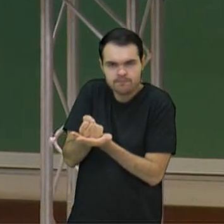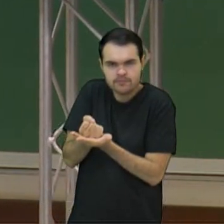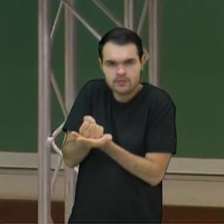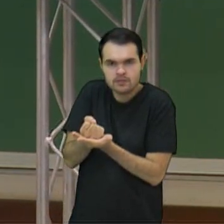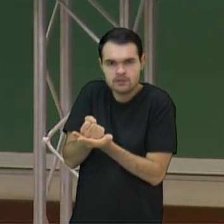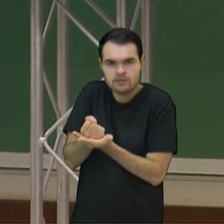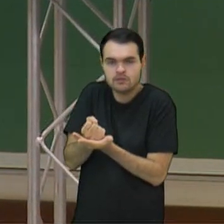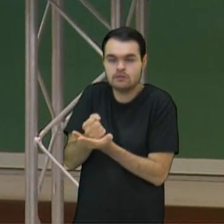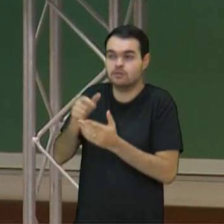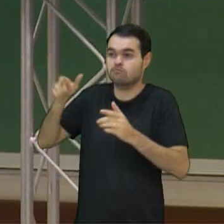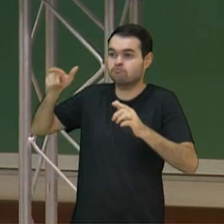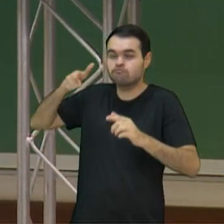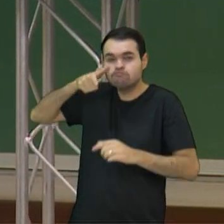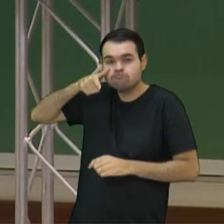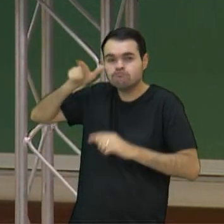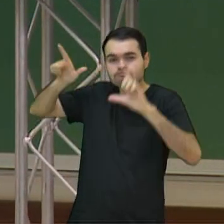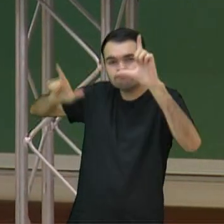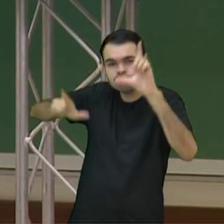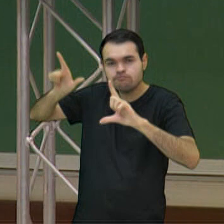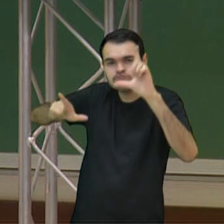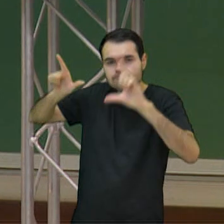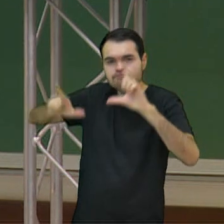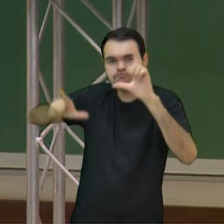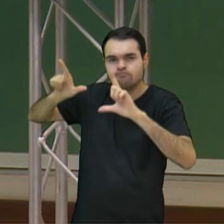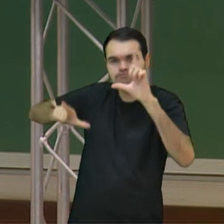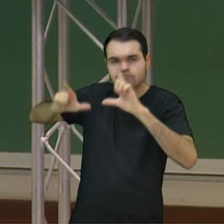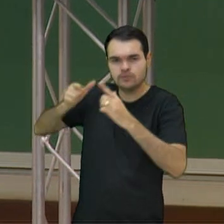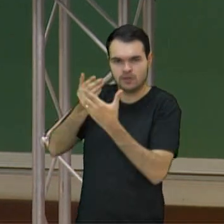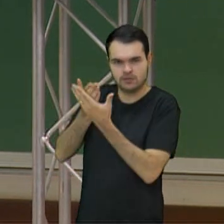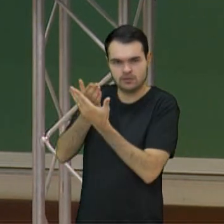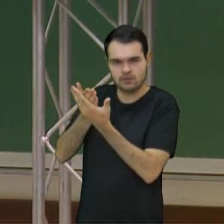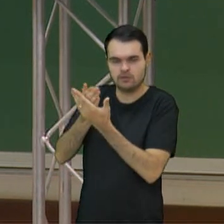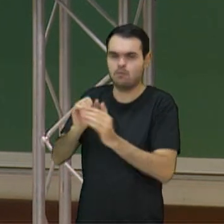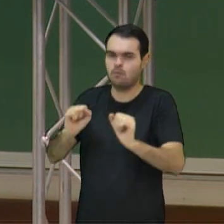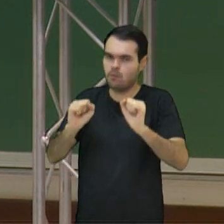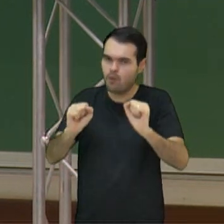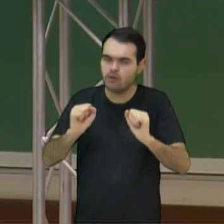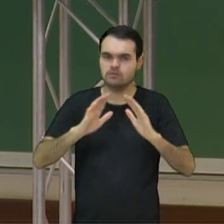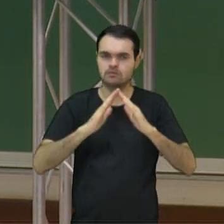estão assistindo às aulas pela TV,